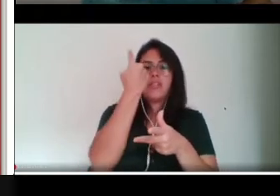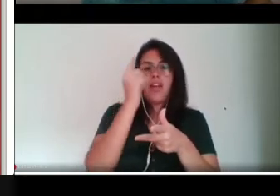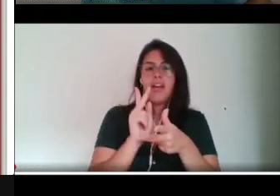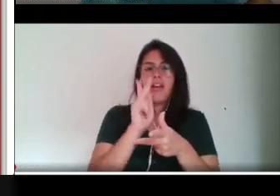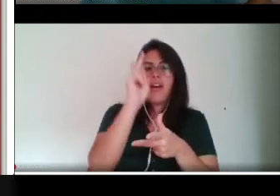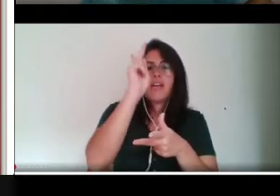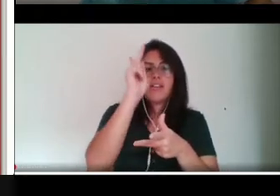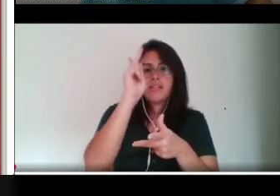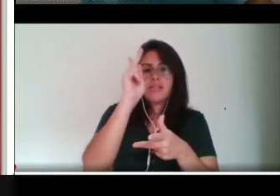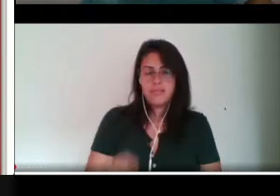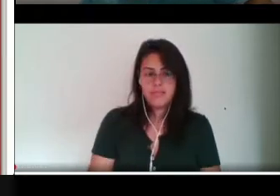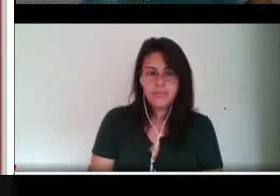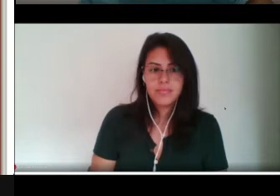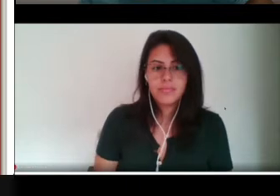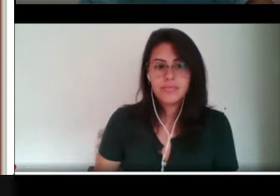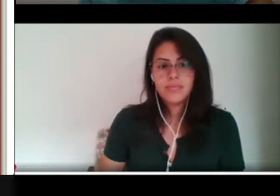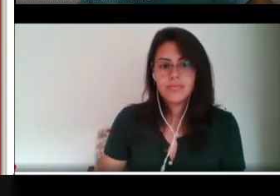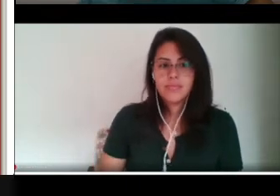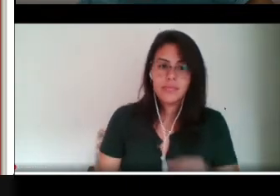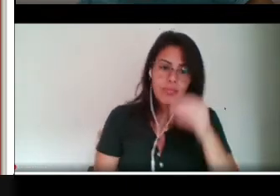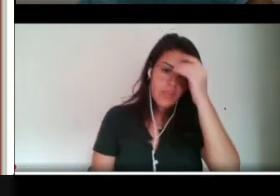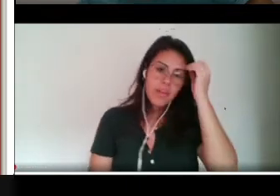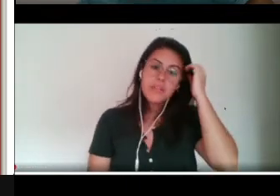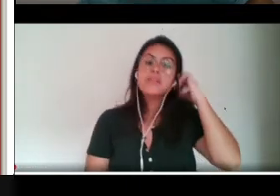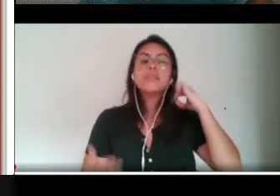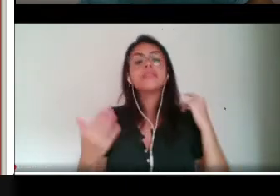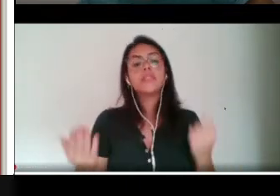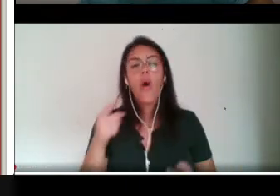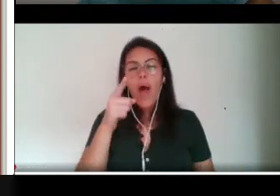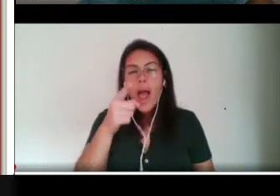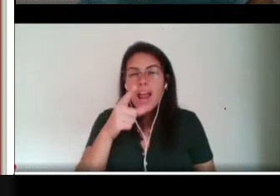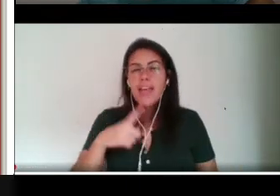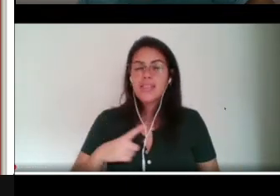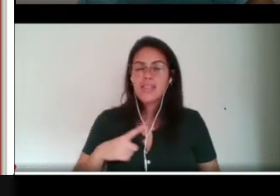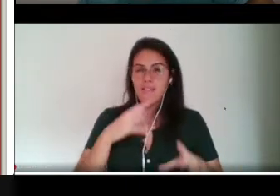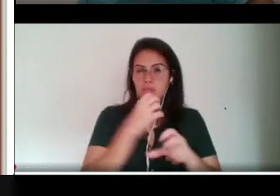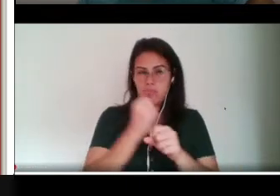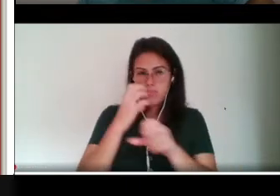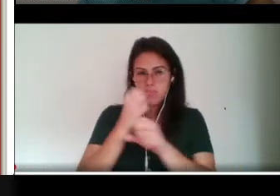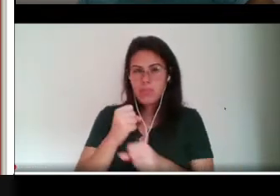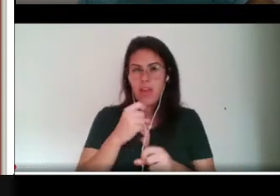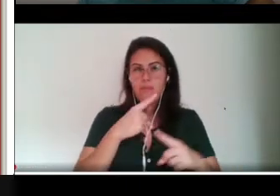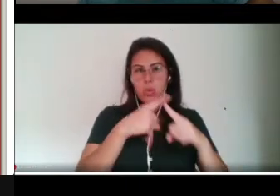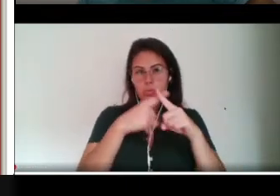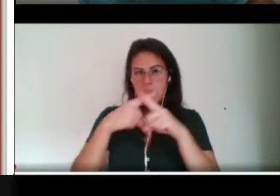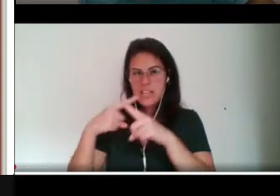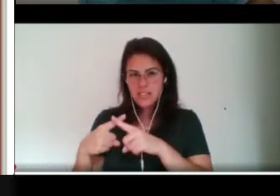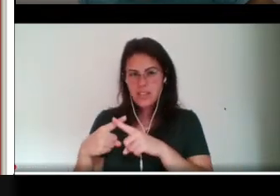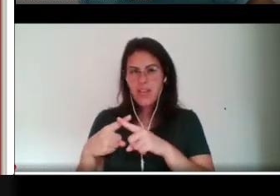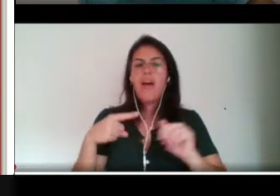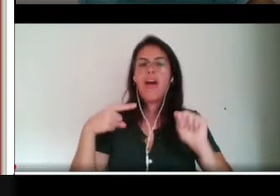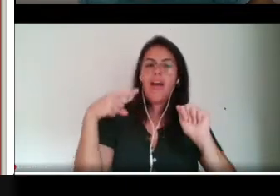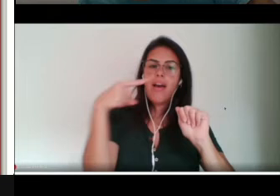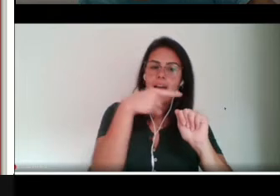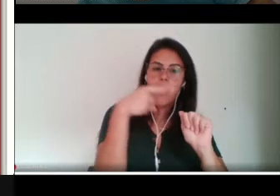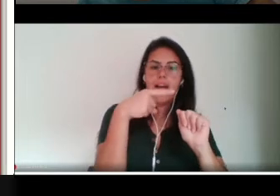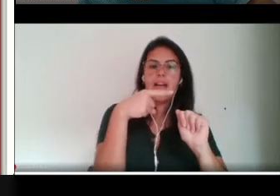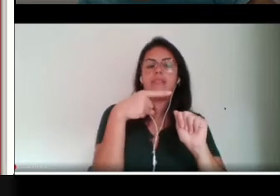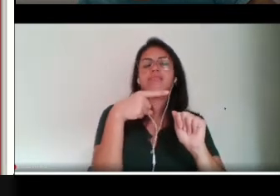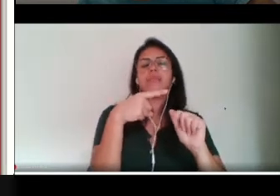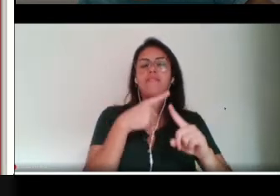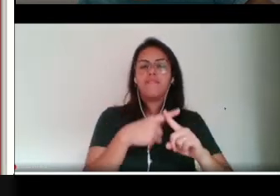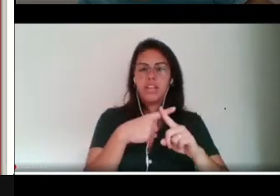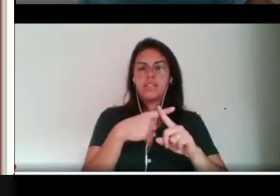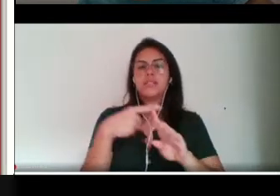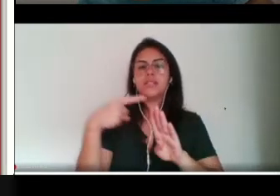Nesse caso aqui, por exemplo, em que a gente multiplicou o vetor A, VEC, B, VEC, C,